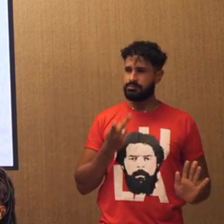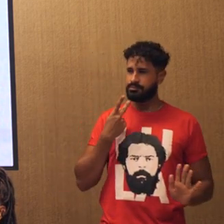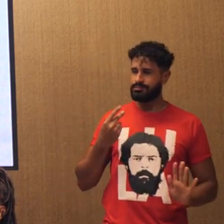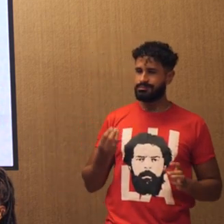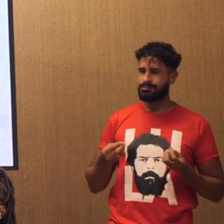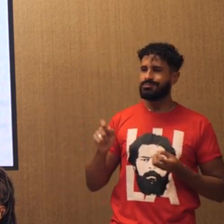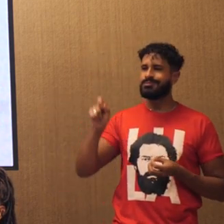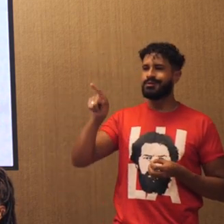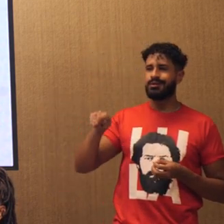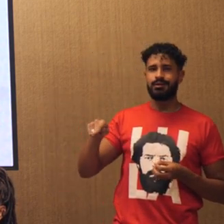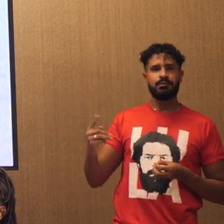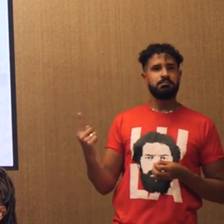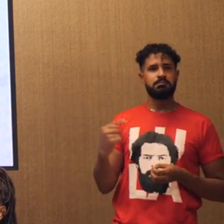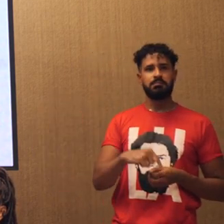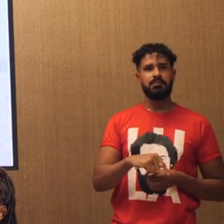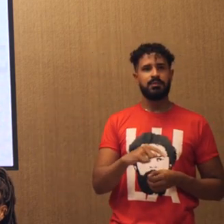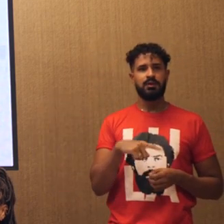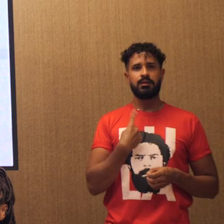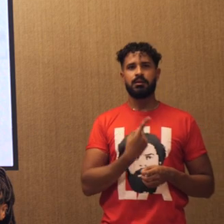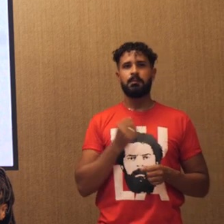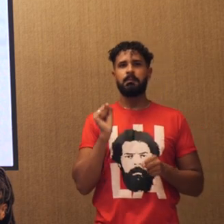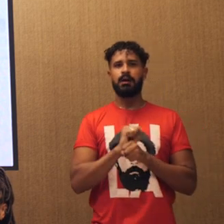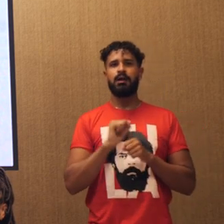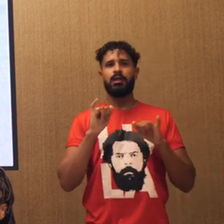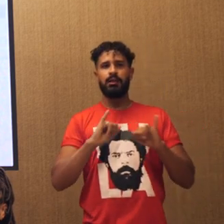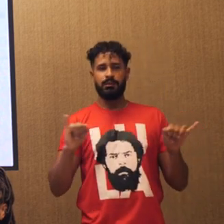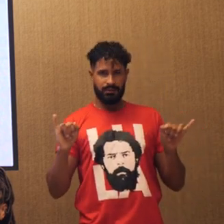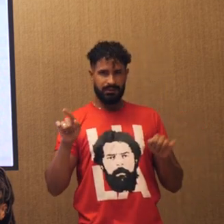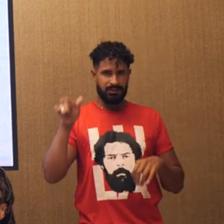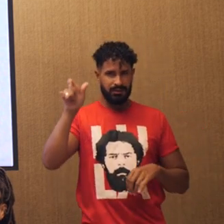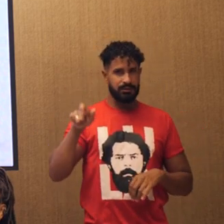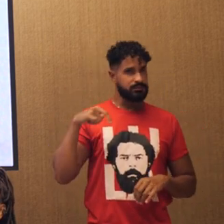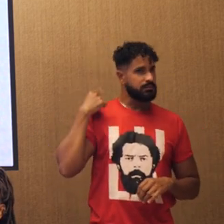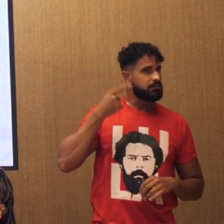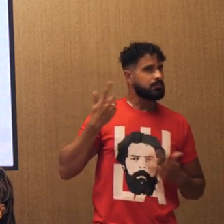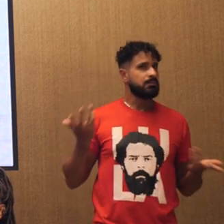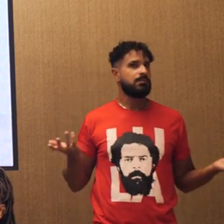mas que esse cara vem aqui para fazer nós parar de fazer campanha? Esse cara é doido.